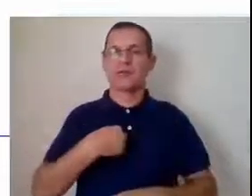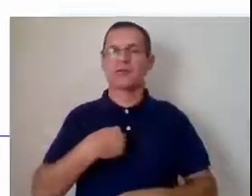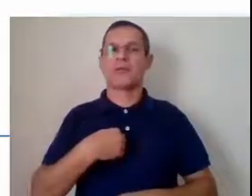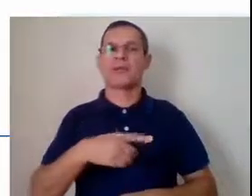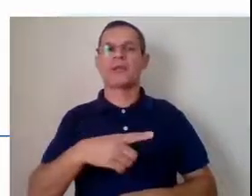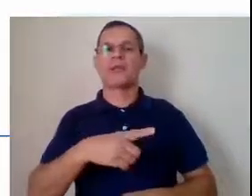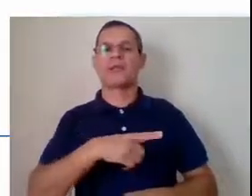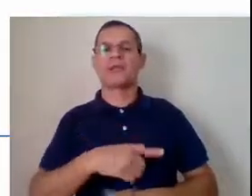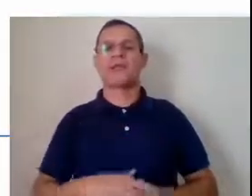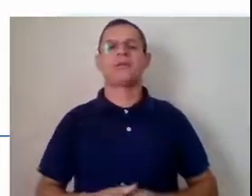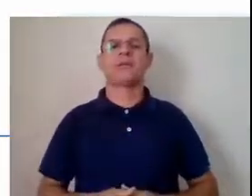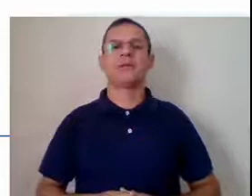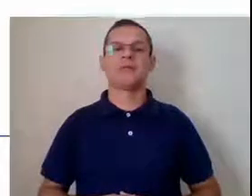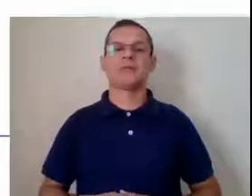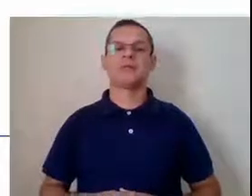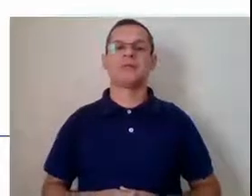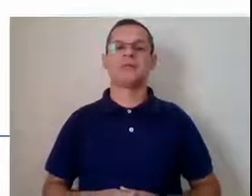falando